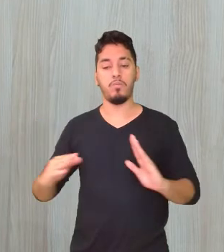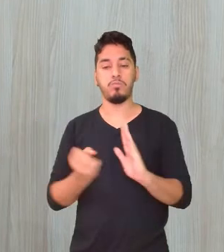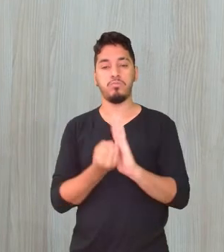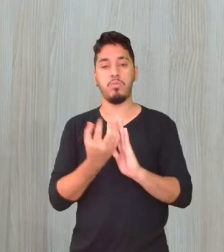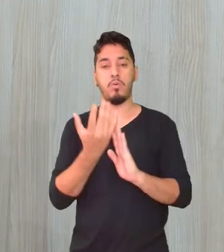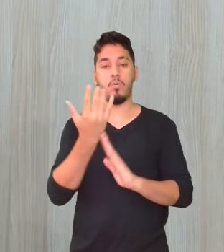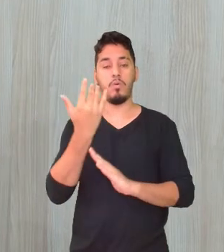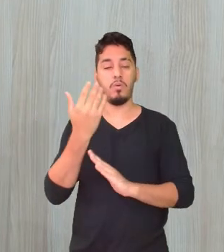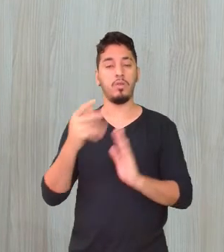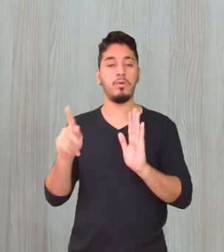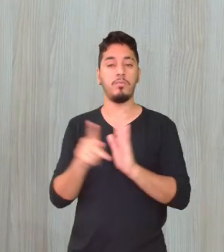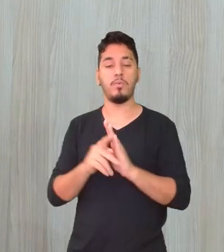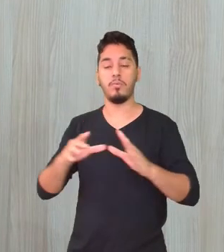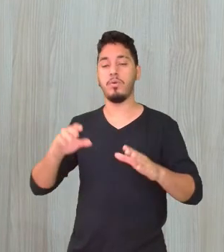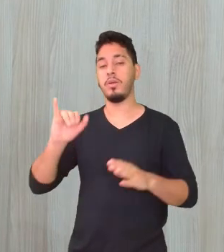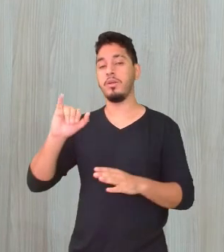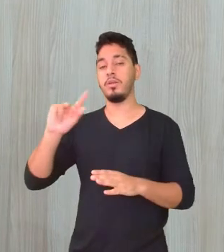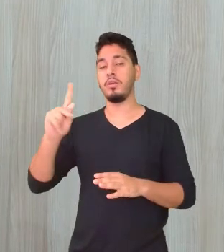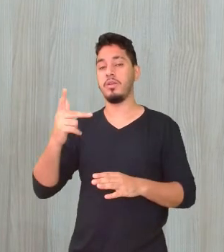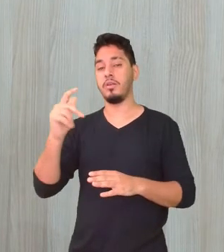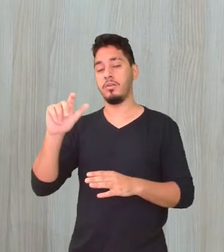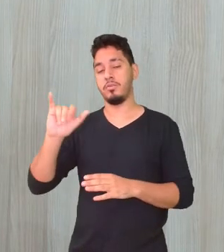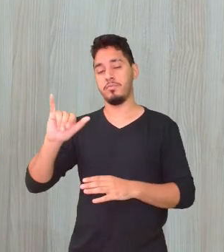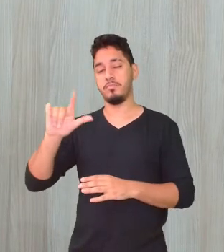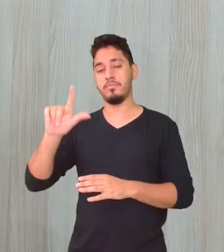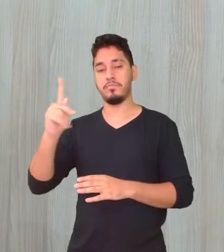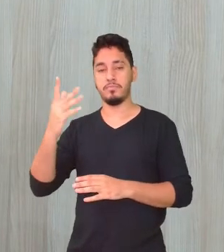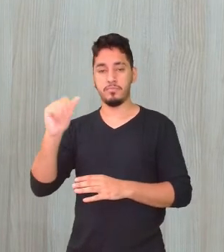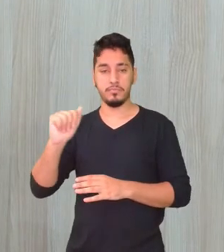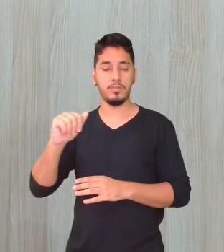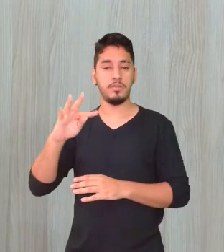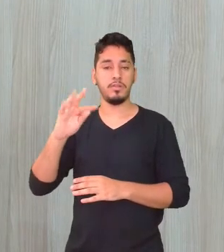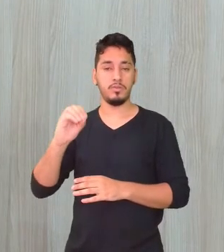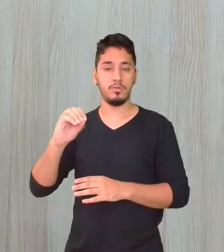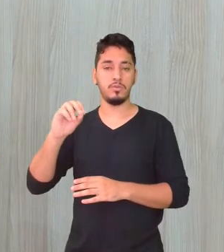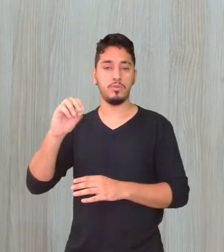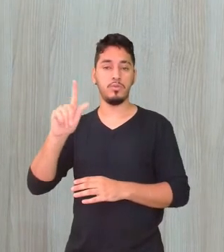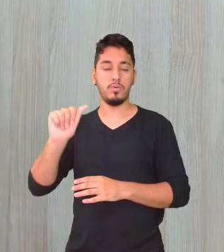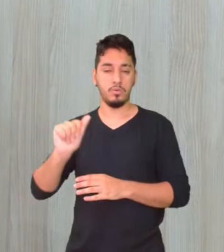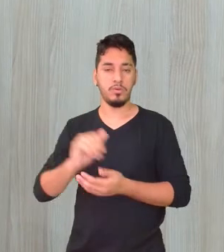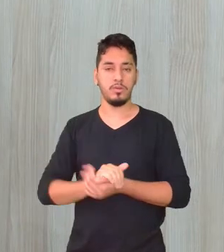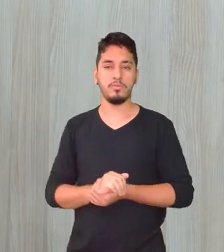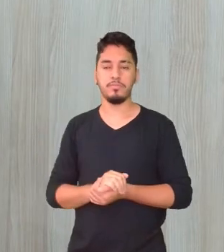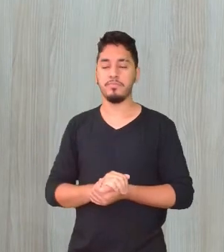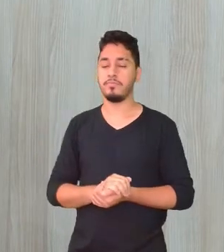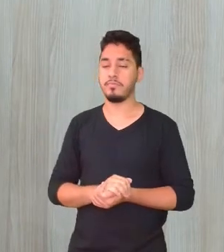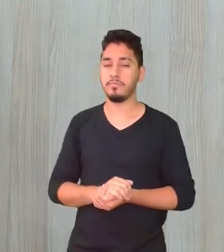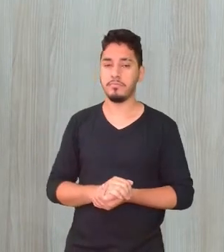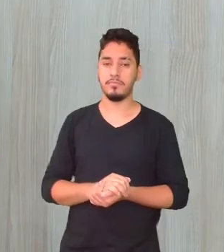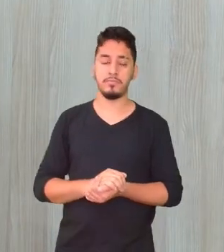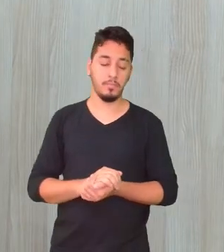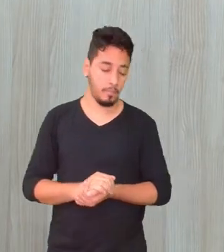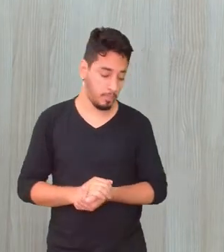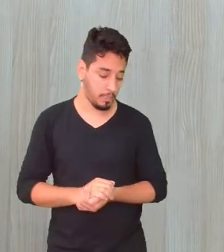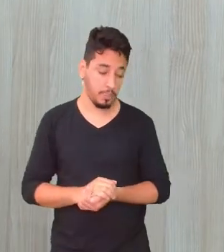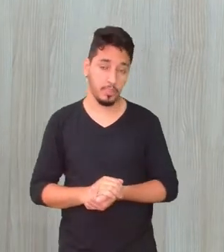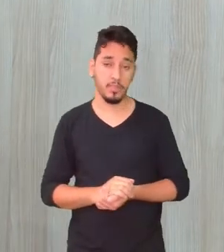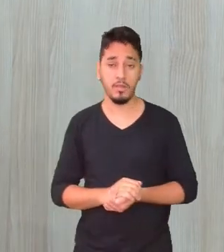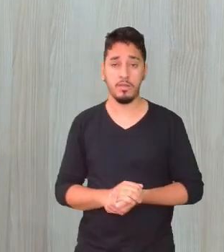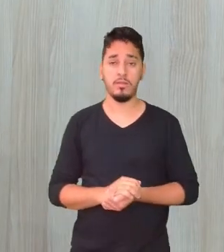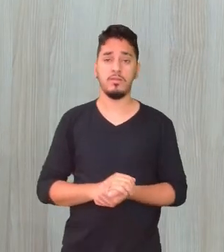de Tonga. Bem aqui do lado, né, a ilha de Tonga. Na Oceania, né, justamente. Mas aí o movimento